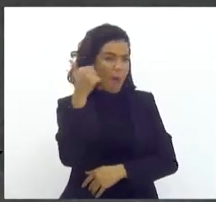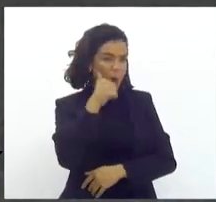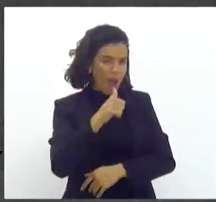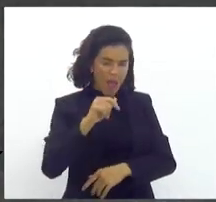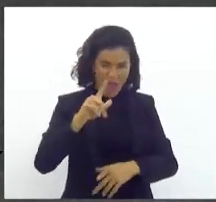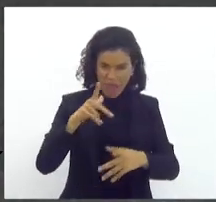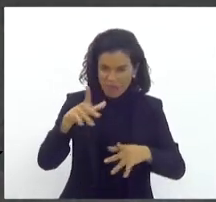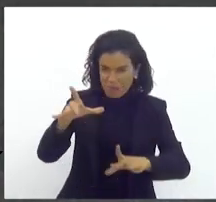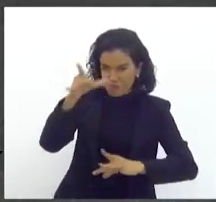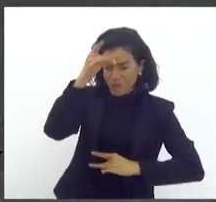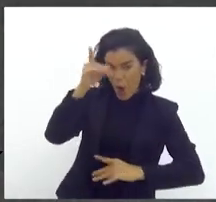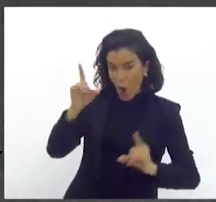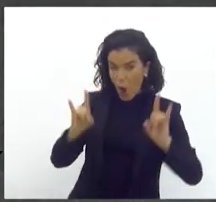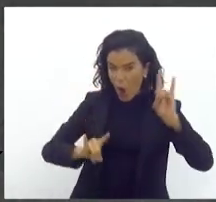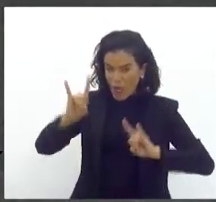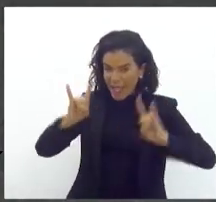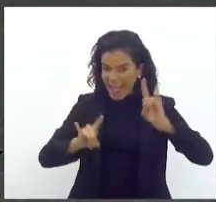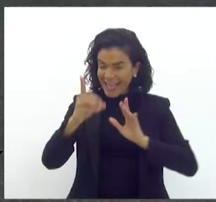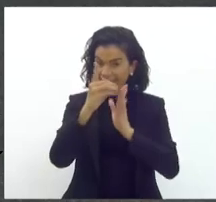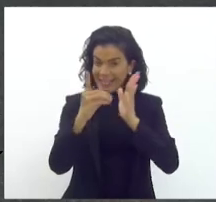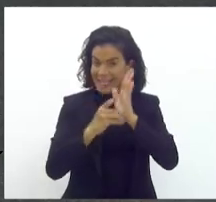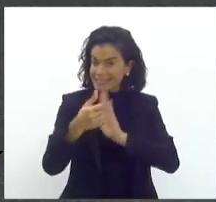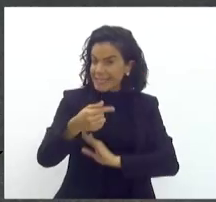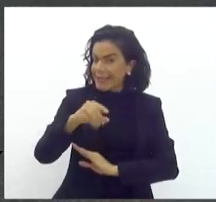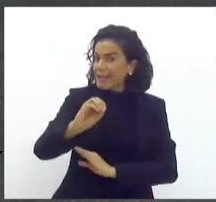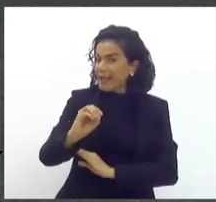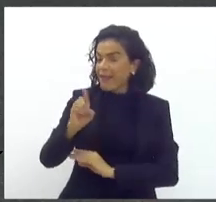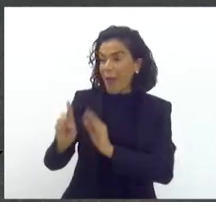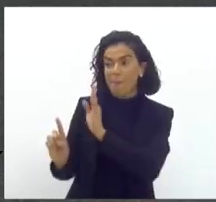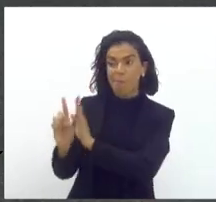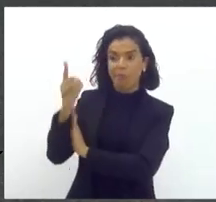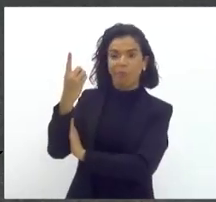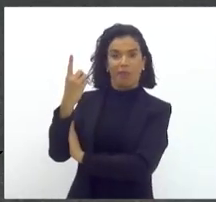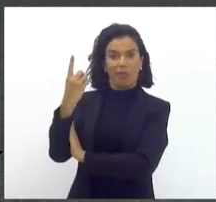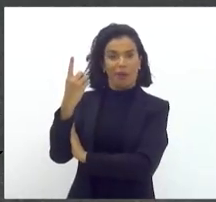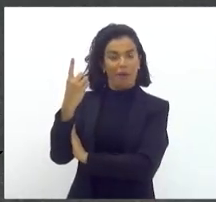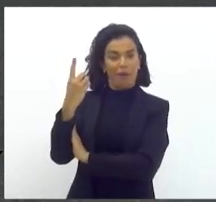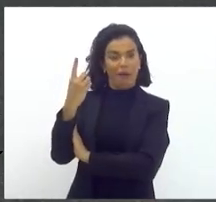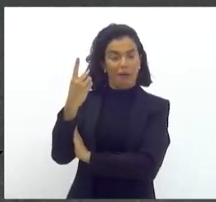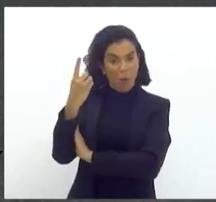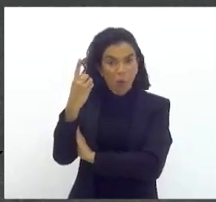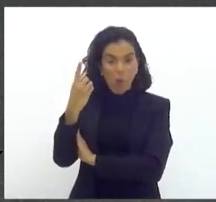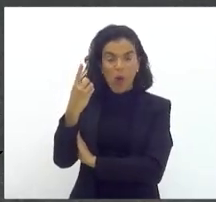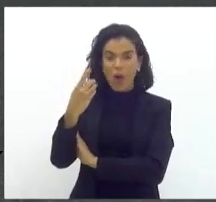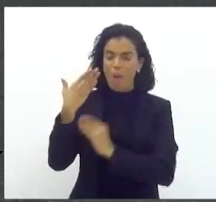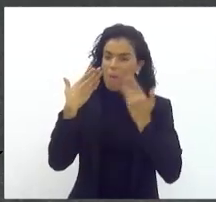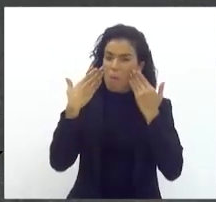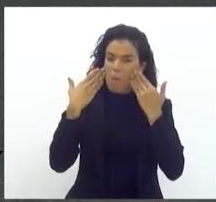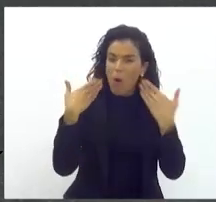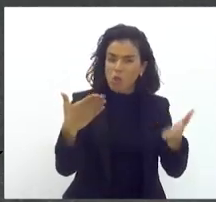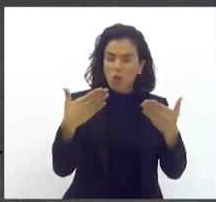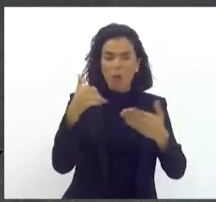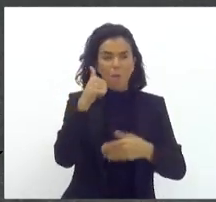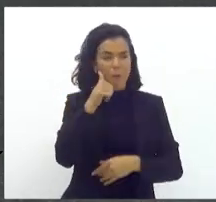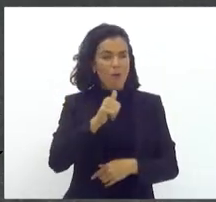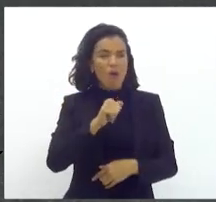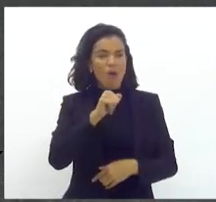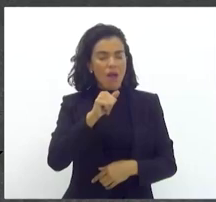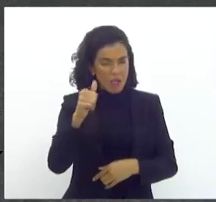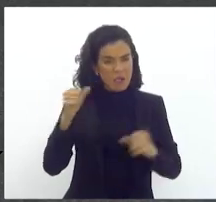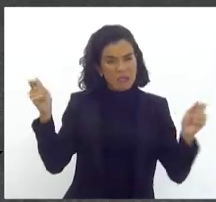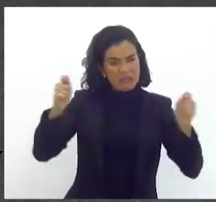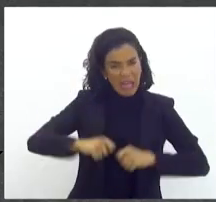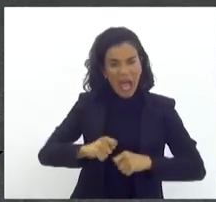roqueiras na década de 60 Rita ali foi uma precursora uma mulher que demonstrou para todas as mulheres que elas